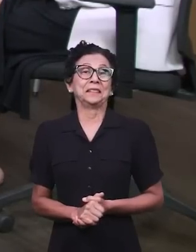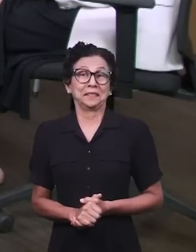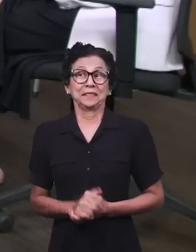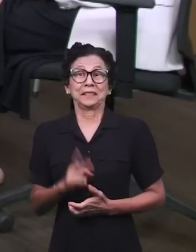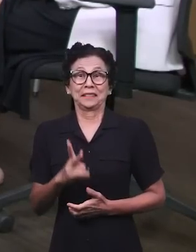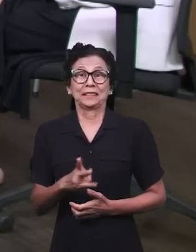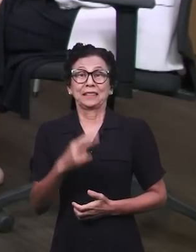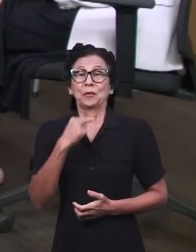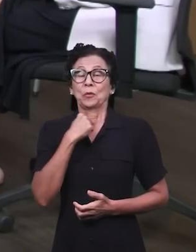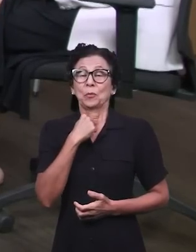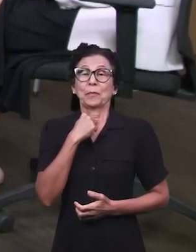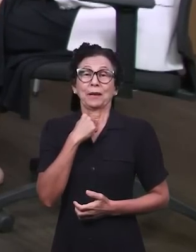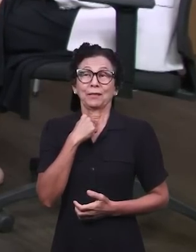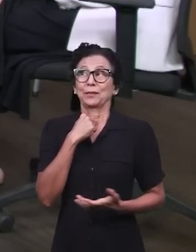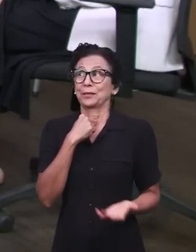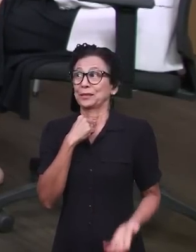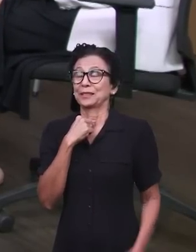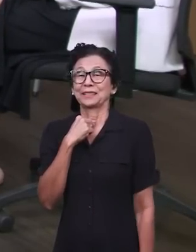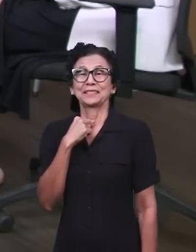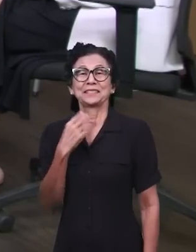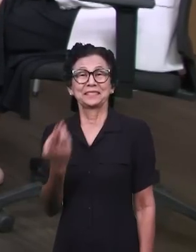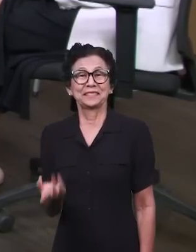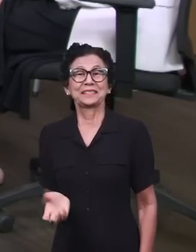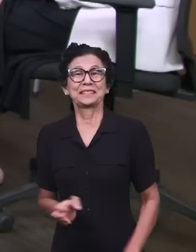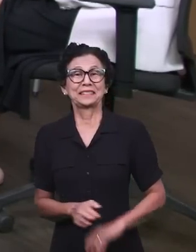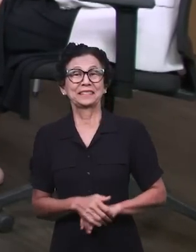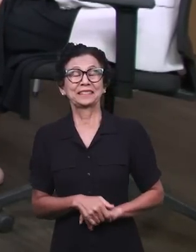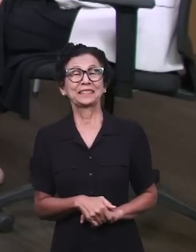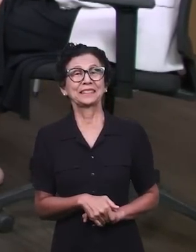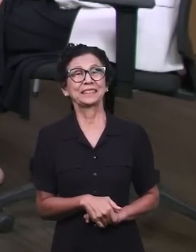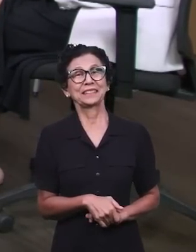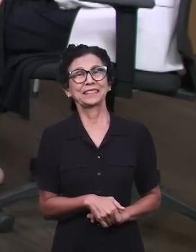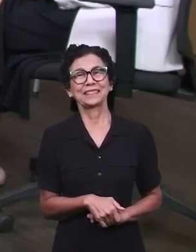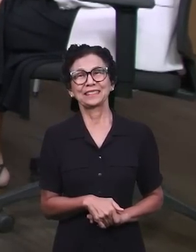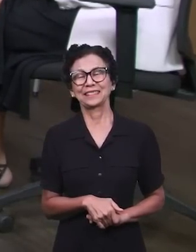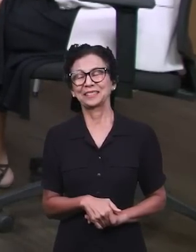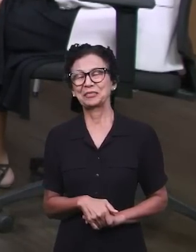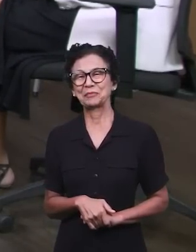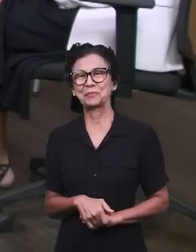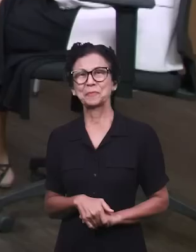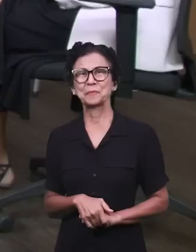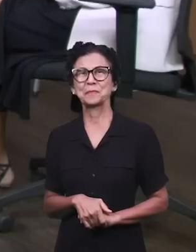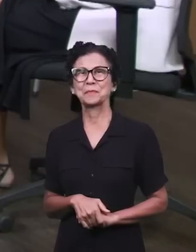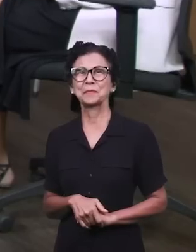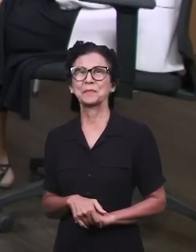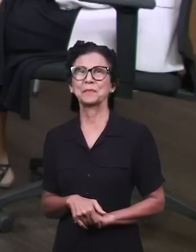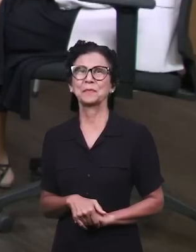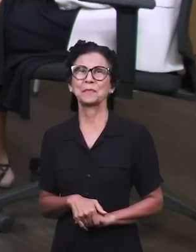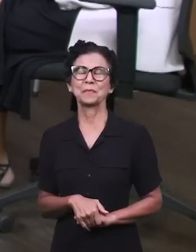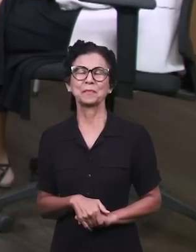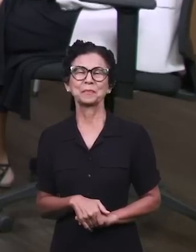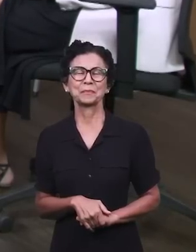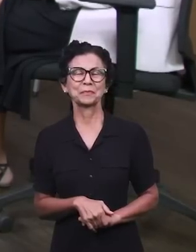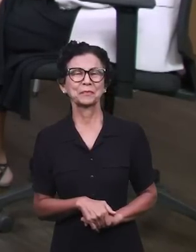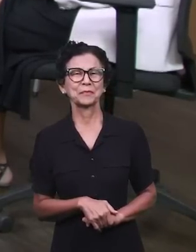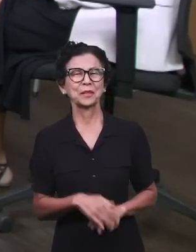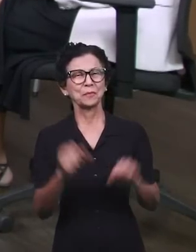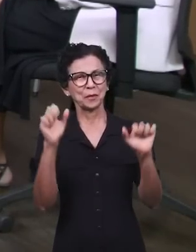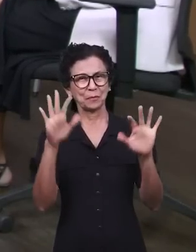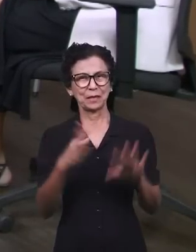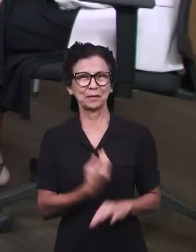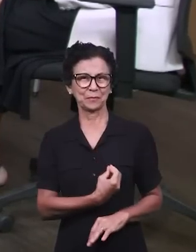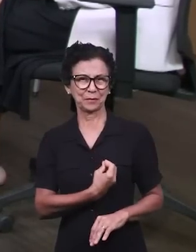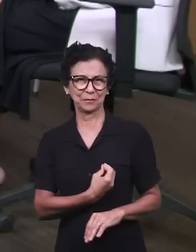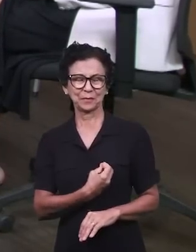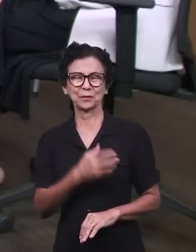ainda achar Pois é, isso para a nós gente é um conseguir prêmio. que o Gilson tivesse um tempo para gravar, já foi uma benção e um prêmio para nós.